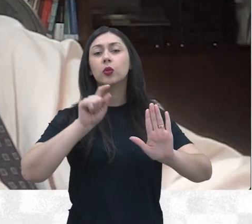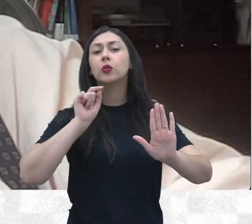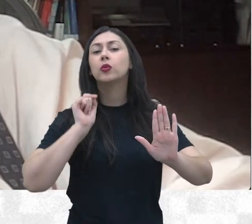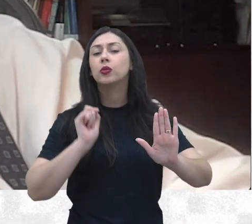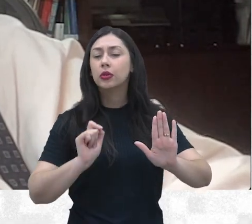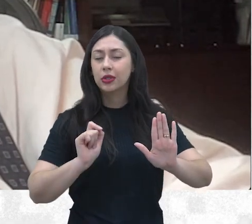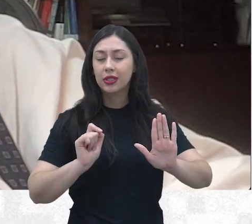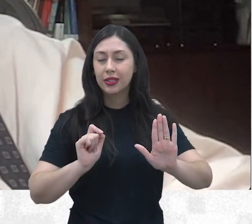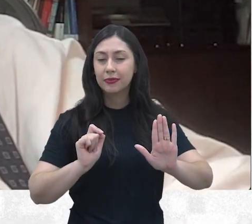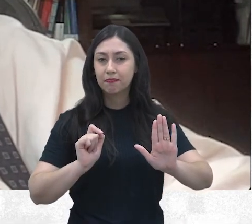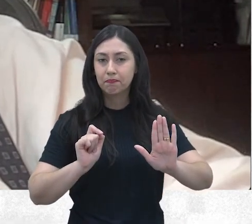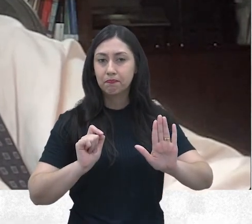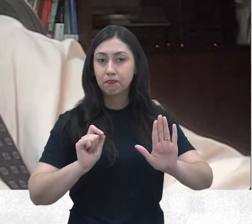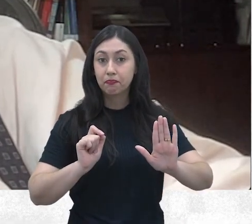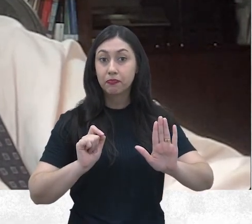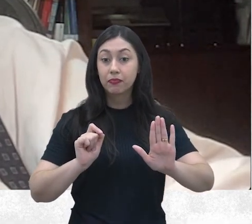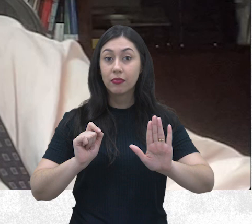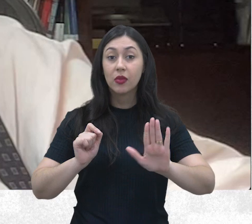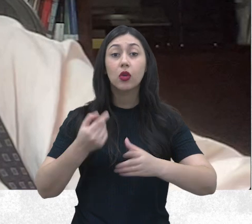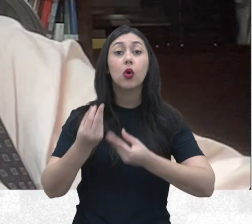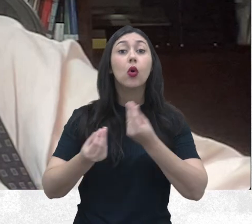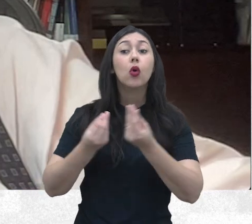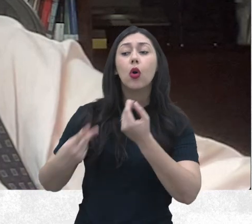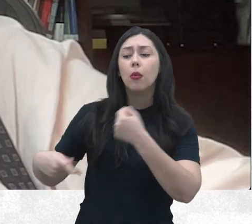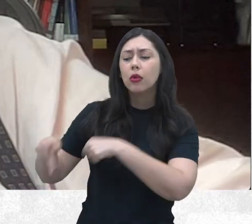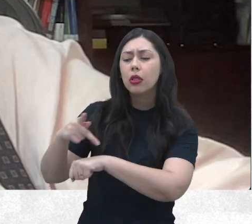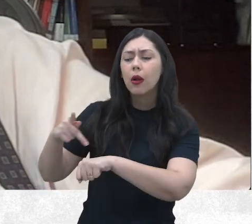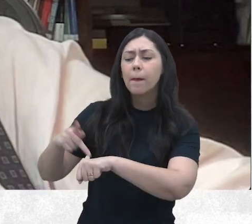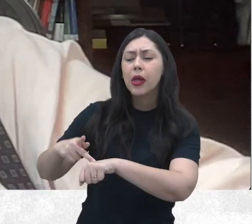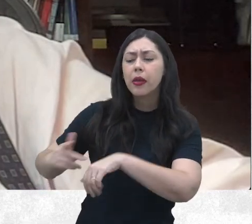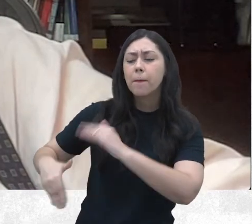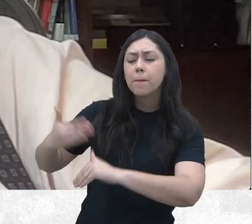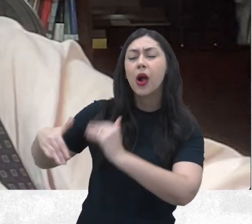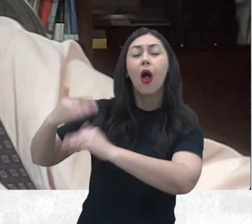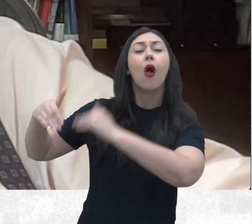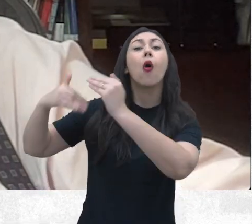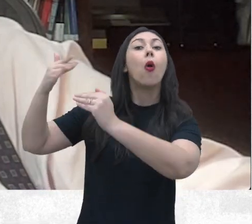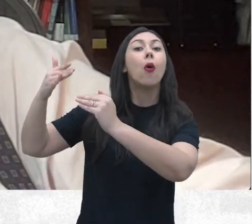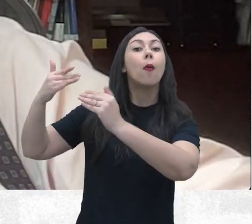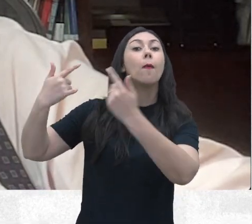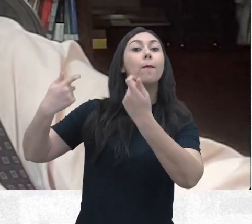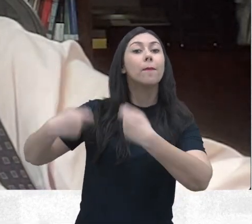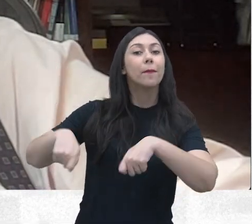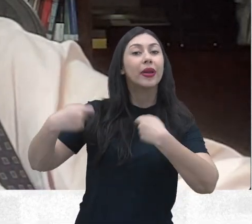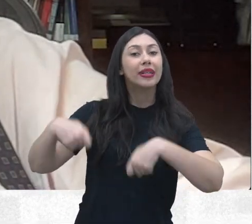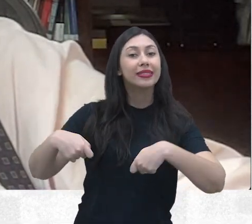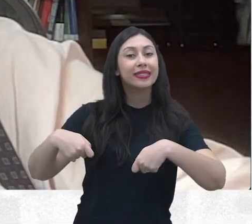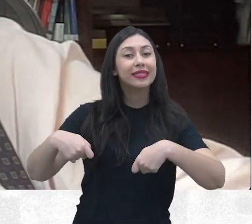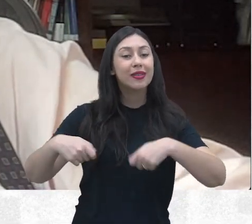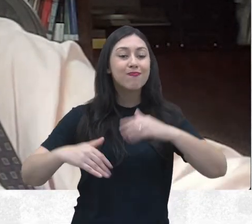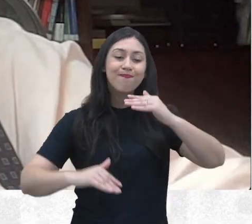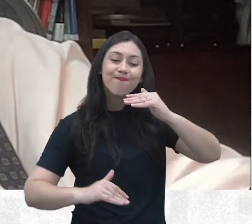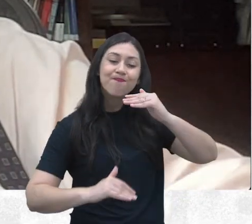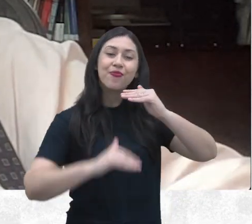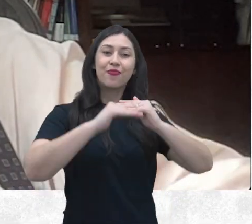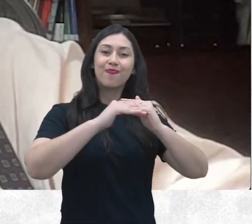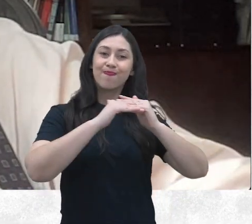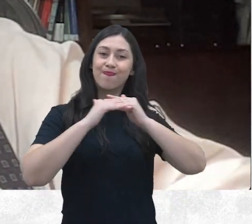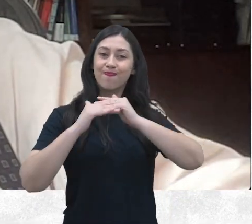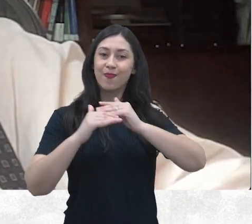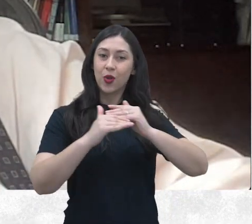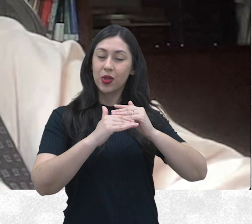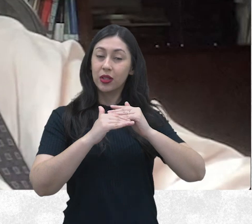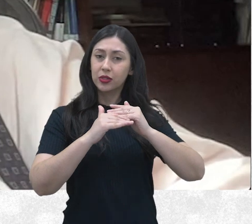que ter um país melhor é ter um país menos